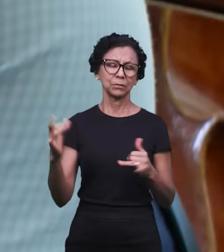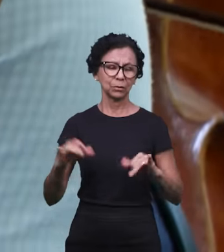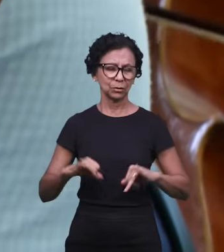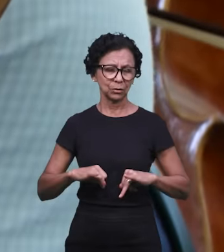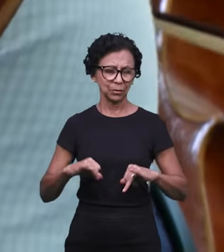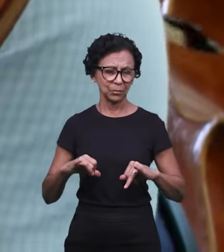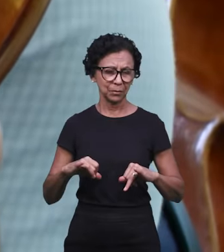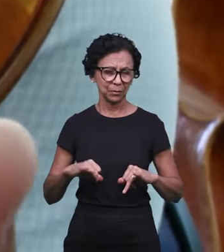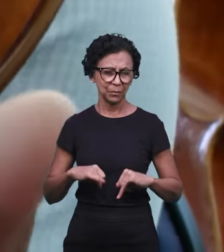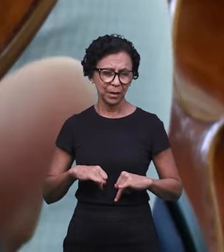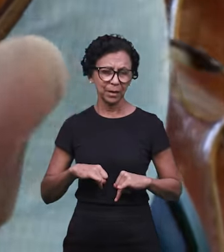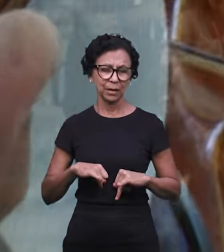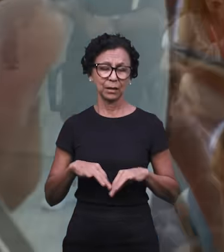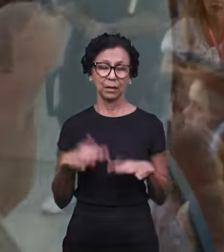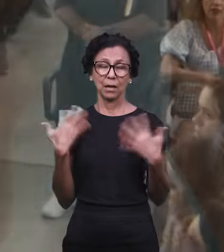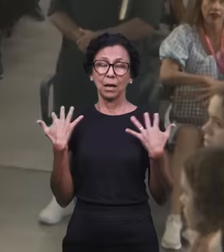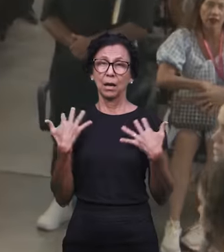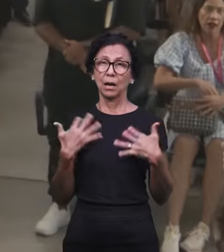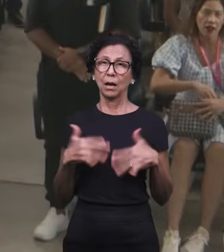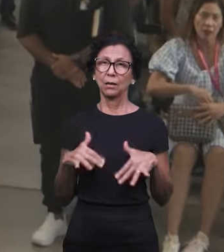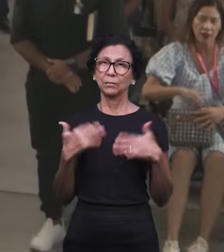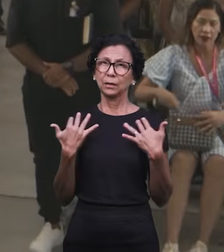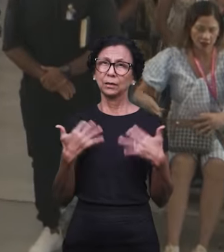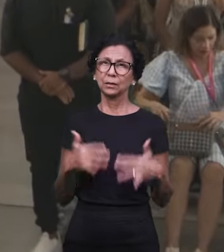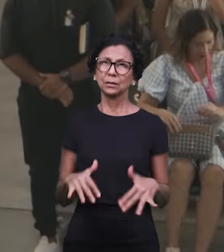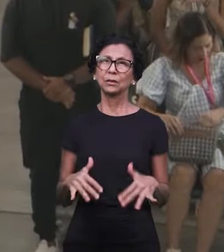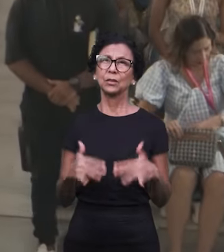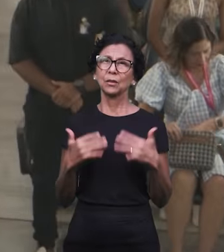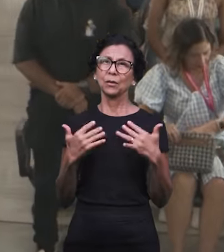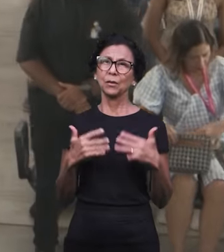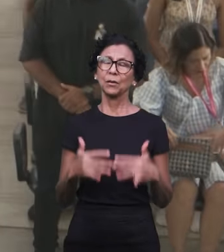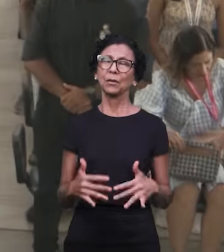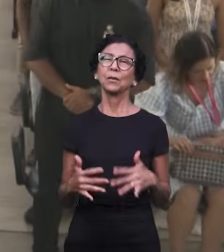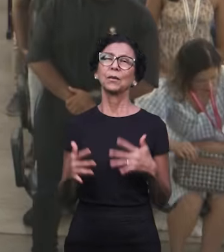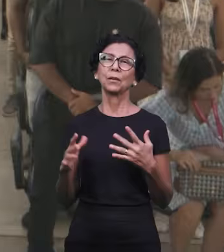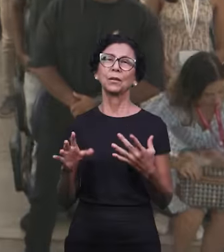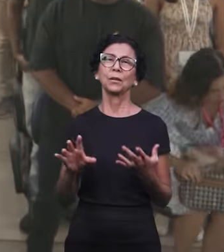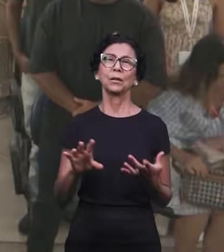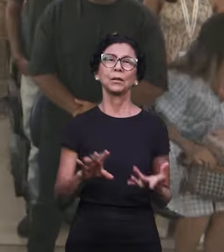águas não podem apagar